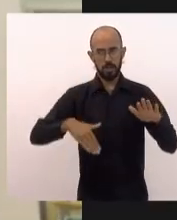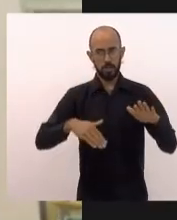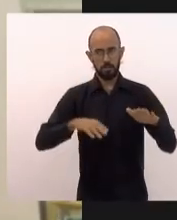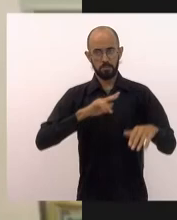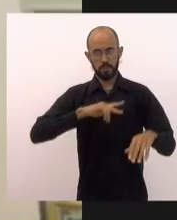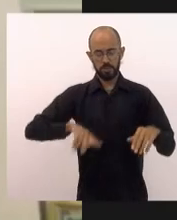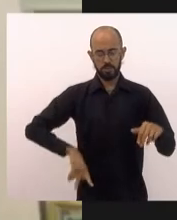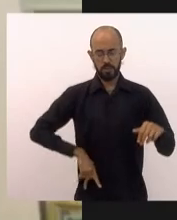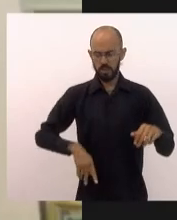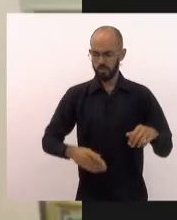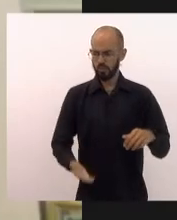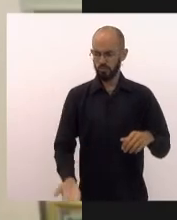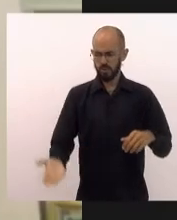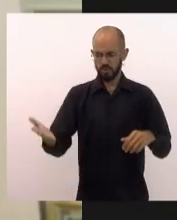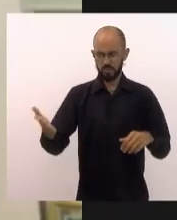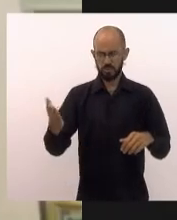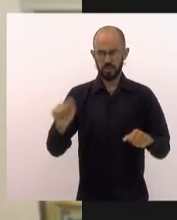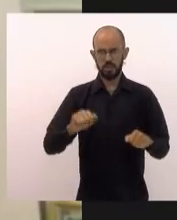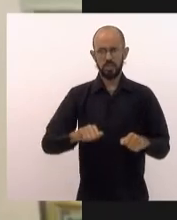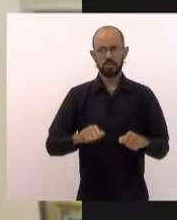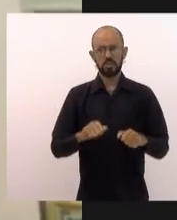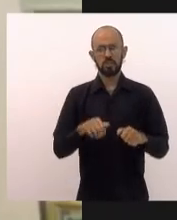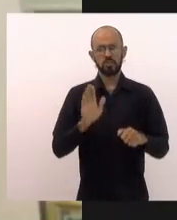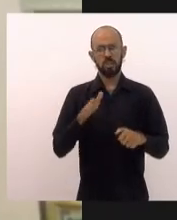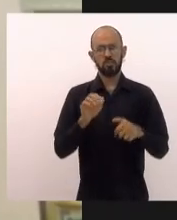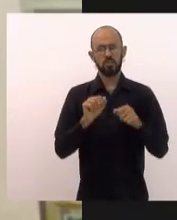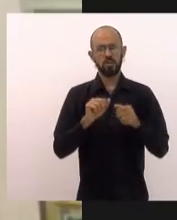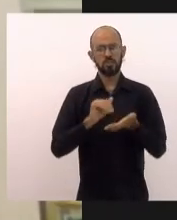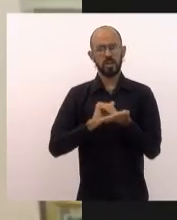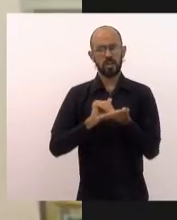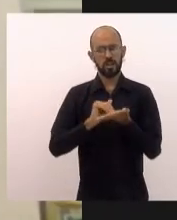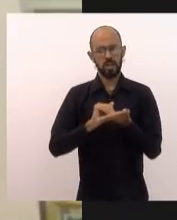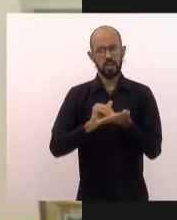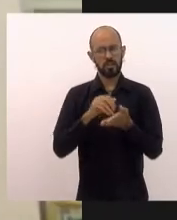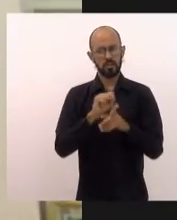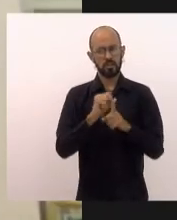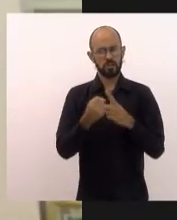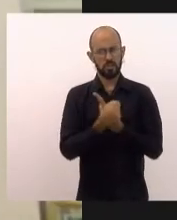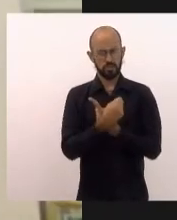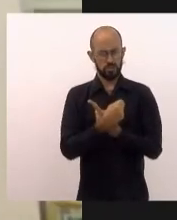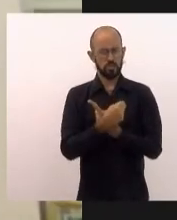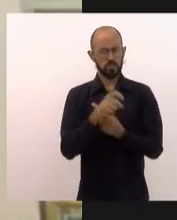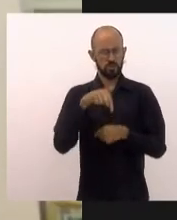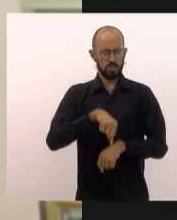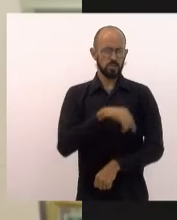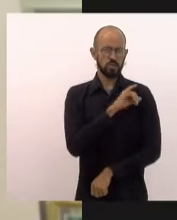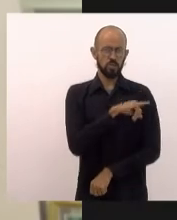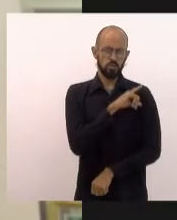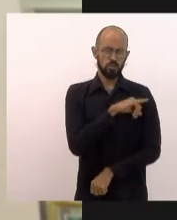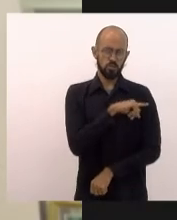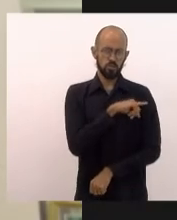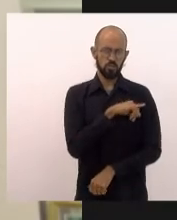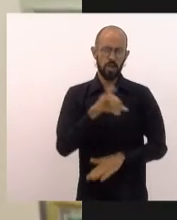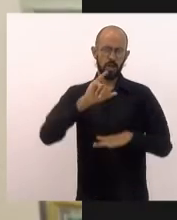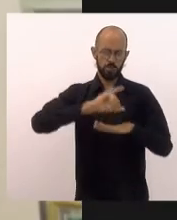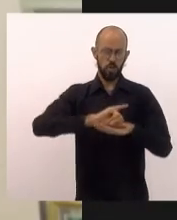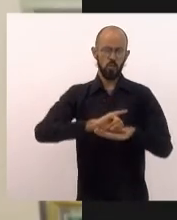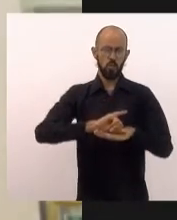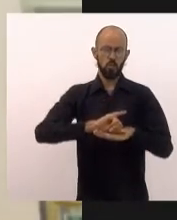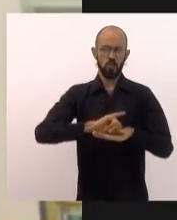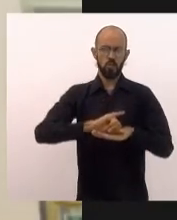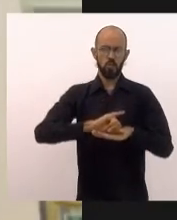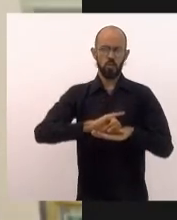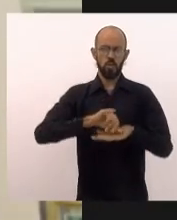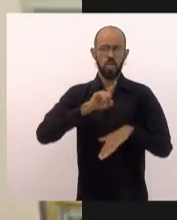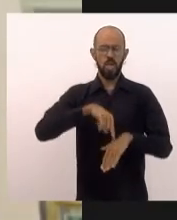Presidente, Vossa Excelência foi secretária de assistência social desse município, a capital do Rio de Janeiro. É